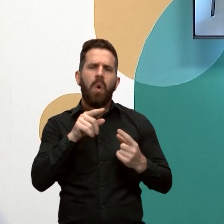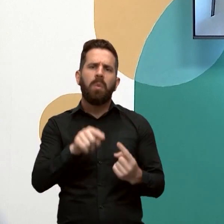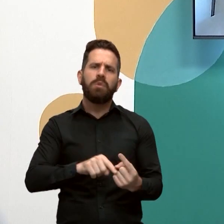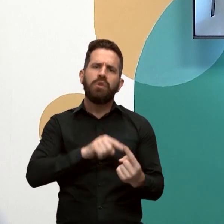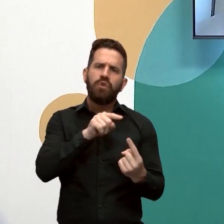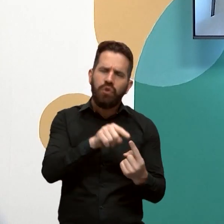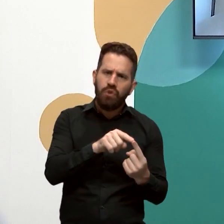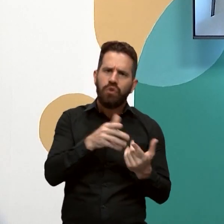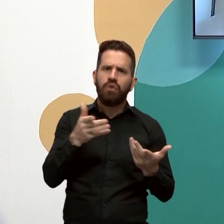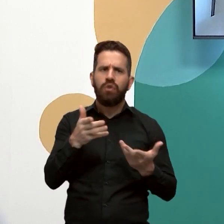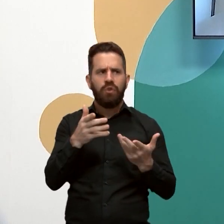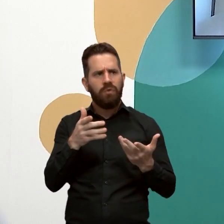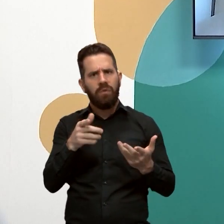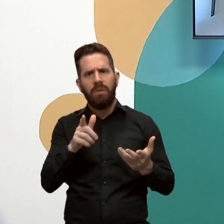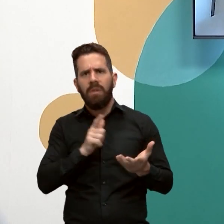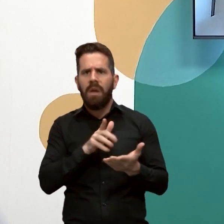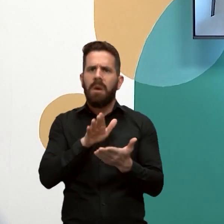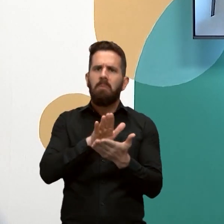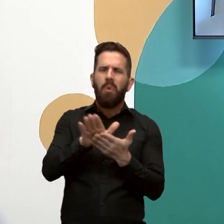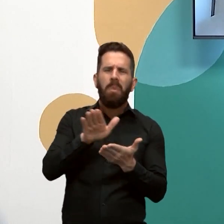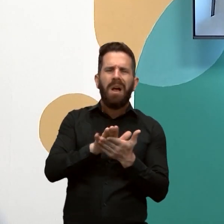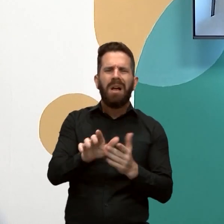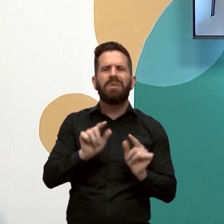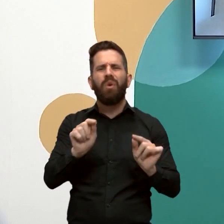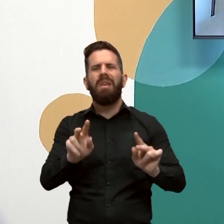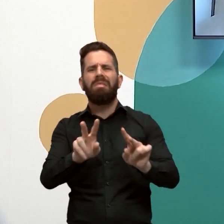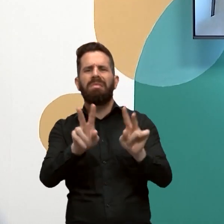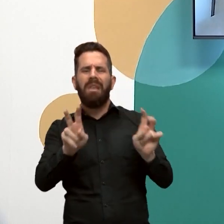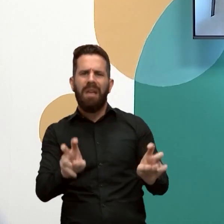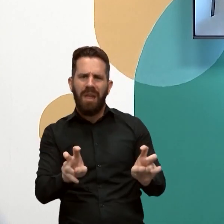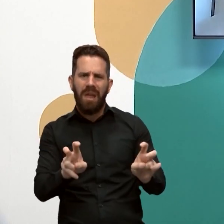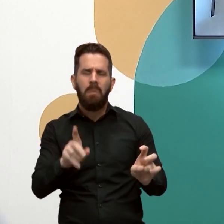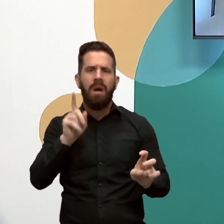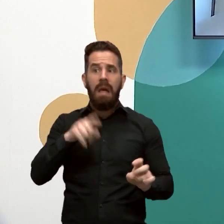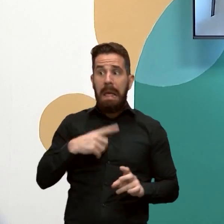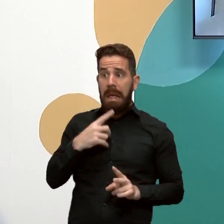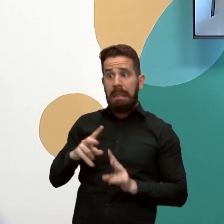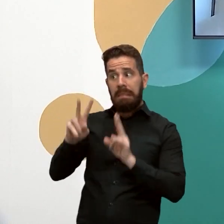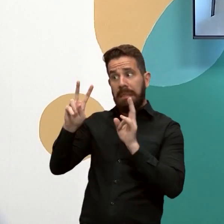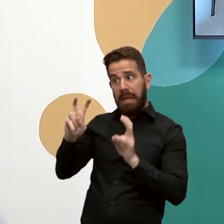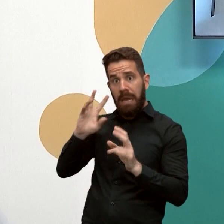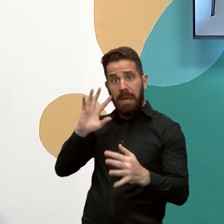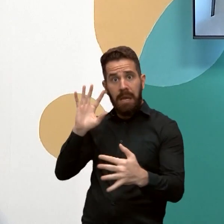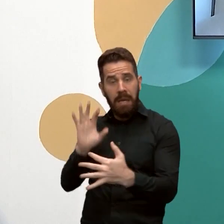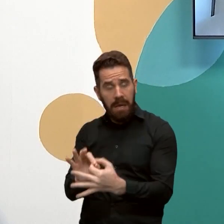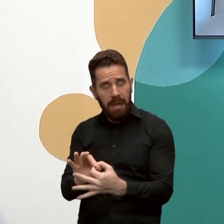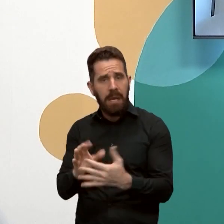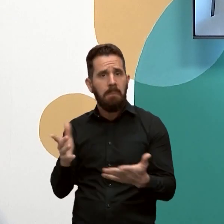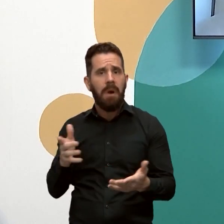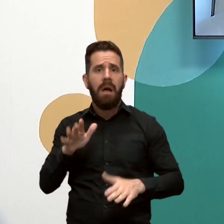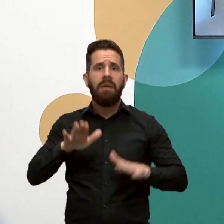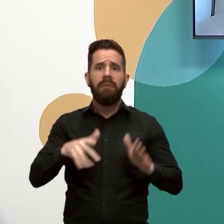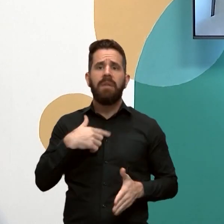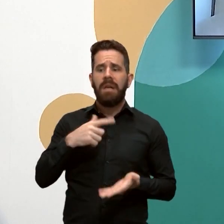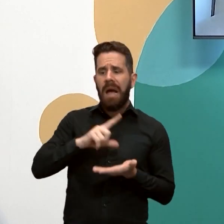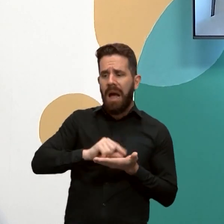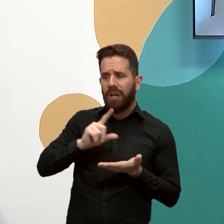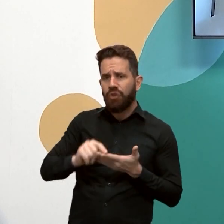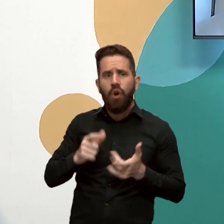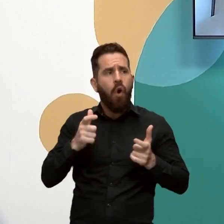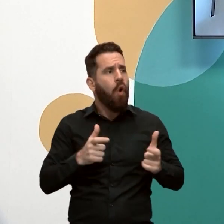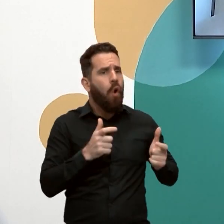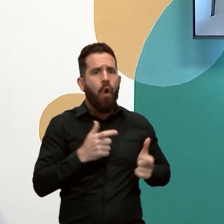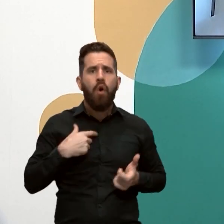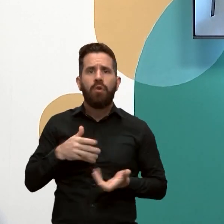Ela promove publicações gerais ou é em dossiê temático? Para quem tem um artigo, às vezes, que pensa onde